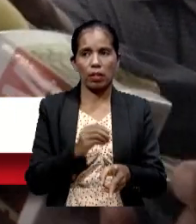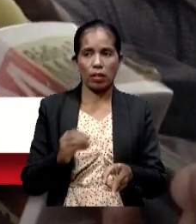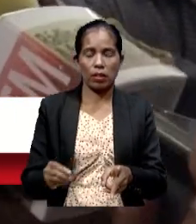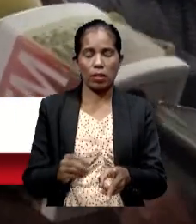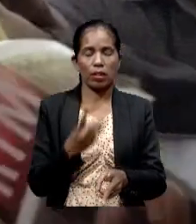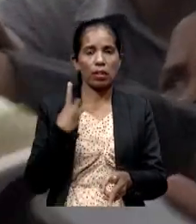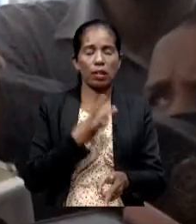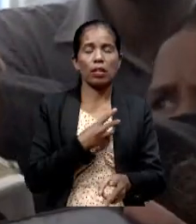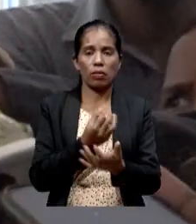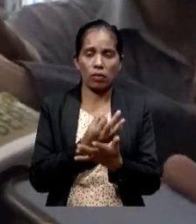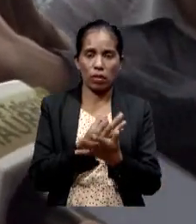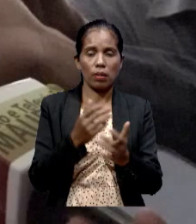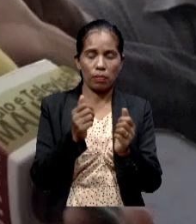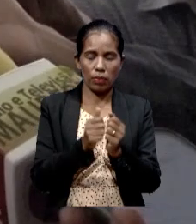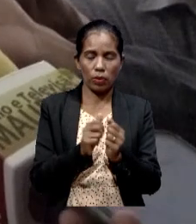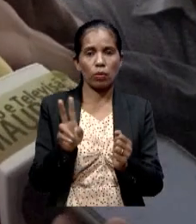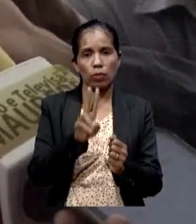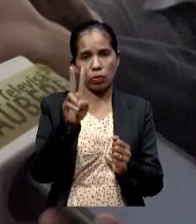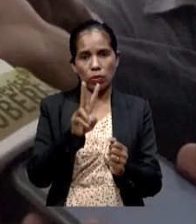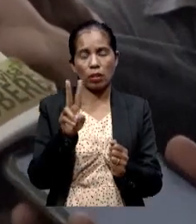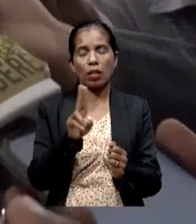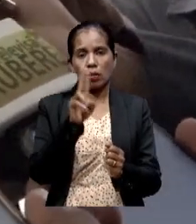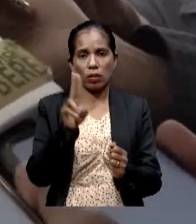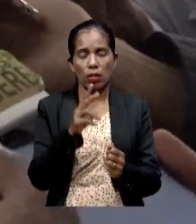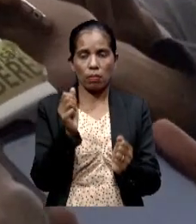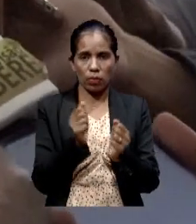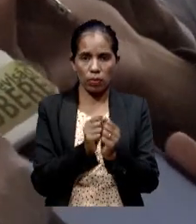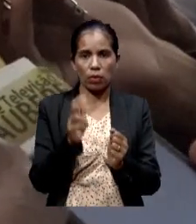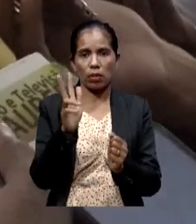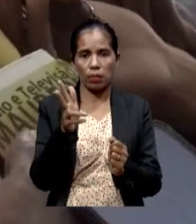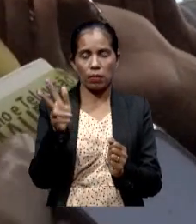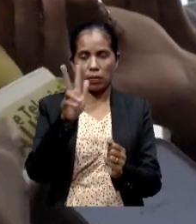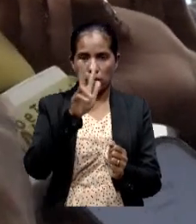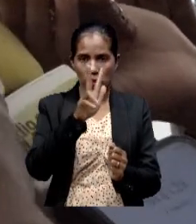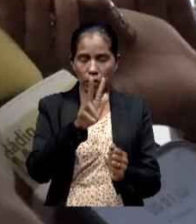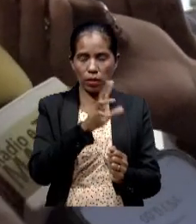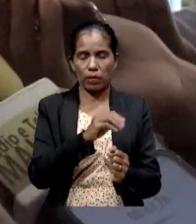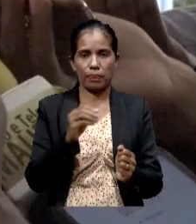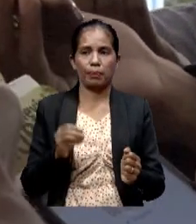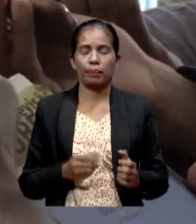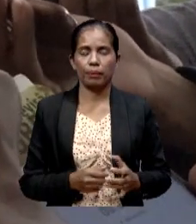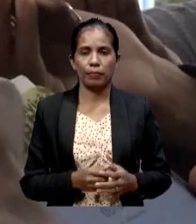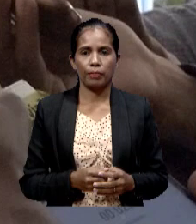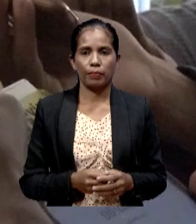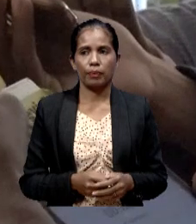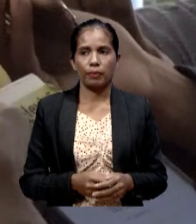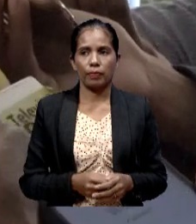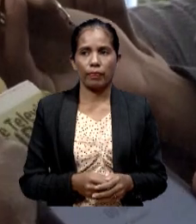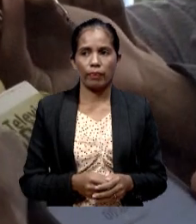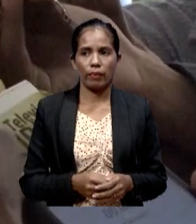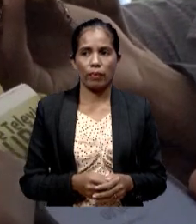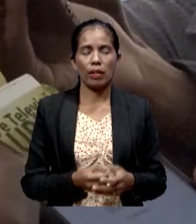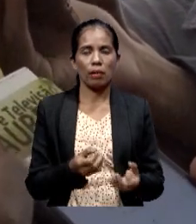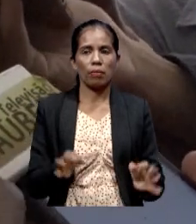33%. Se está contemplado hoje, né, voltou, então tem a execução de 19%. Mas é importante ali,